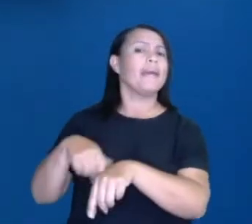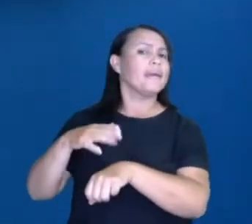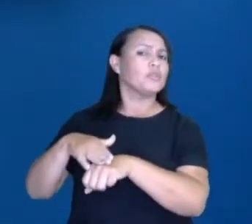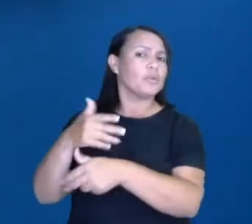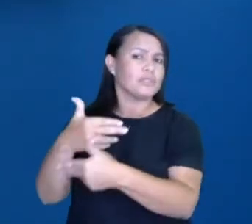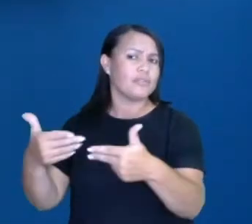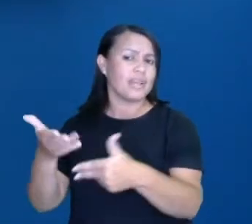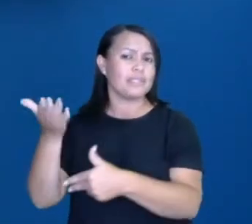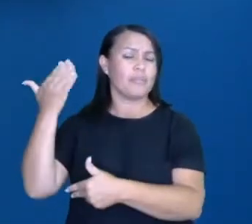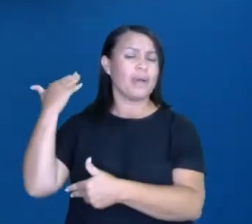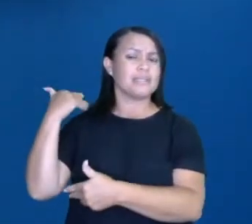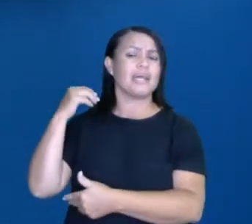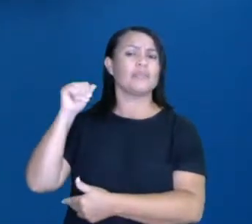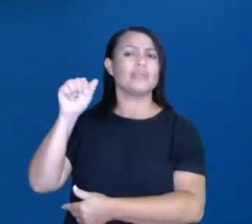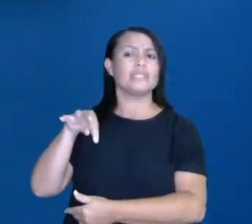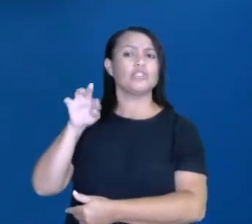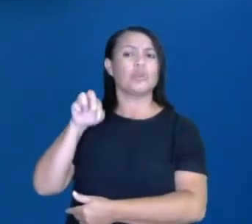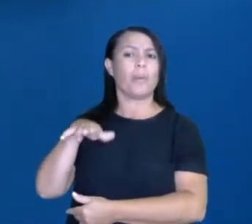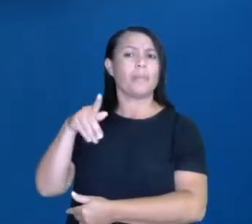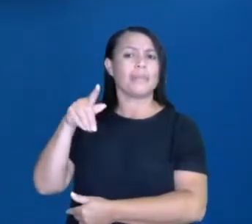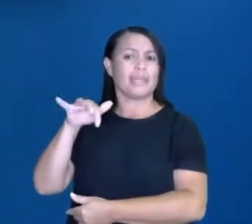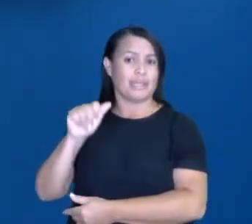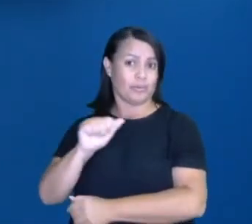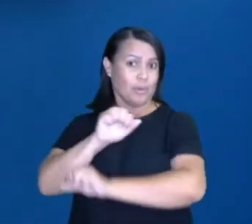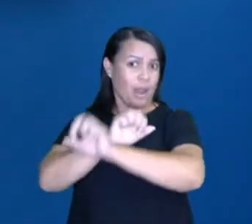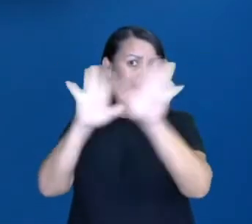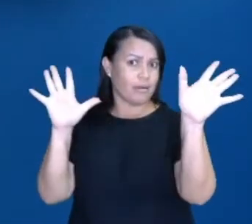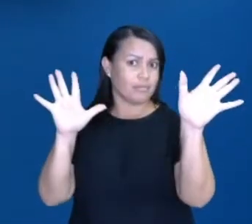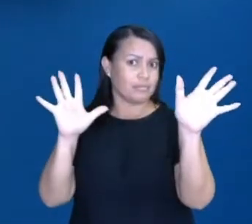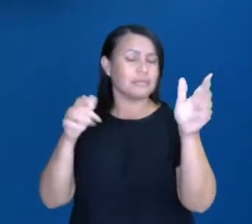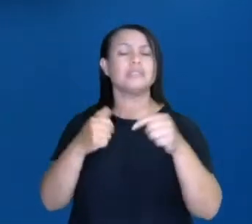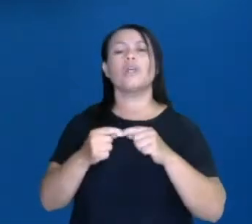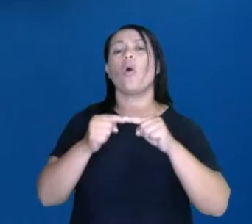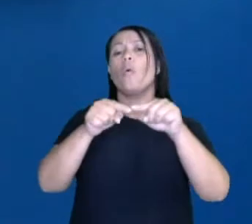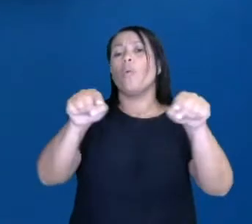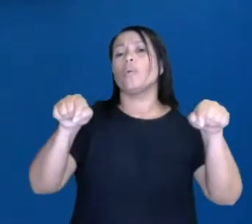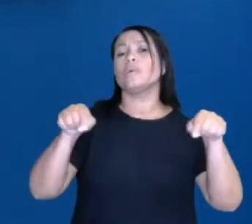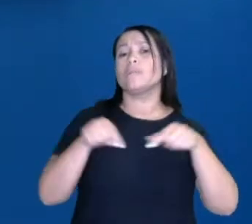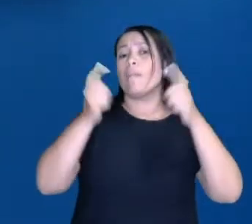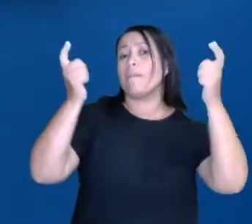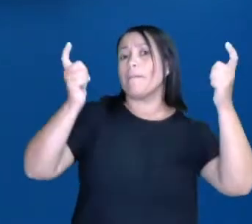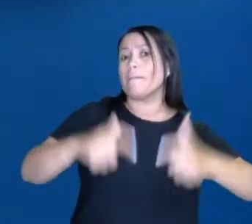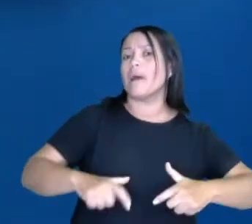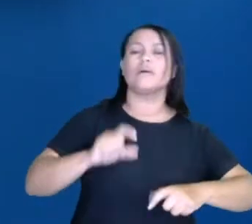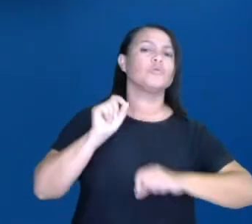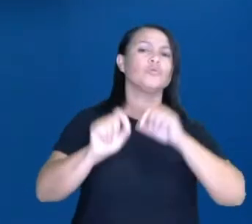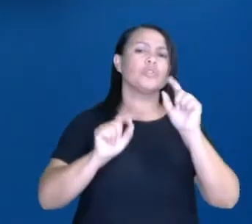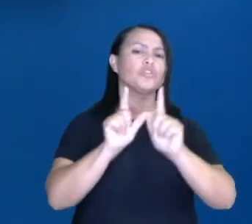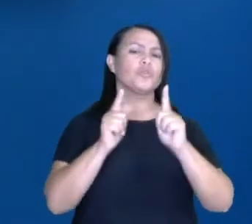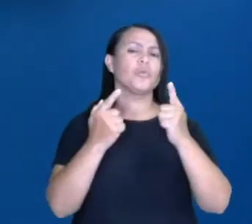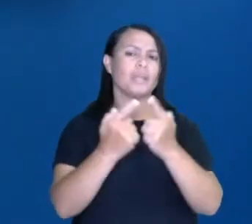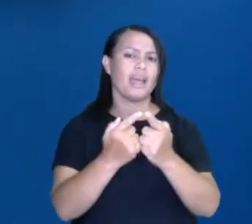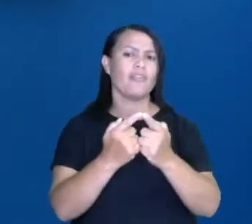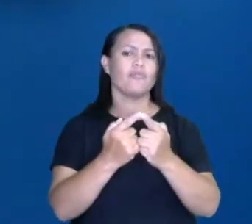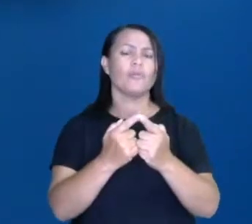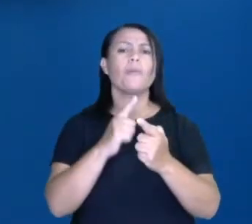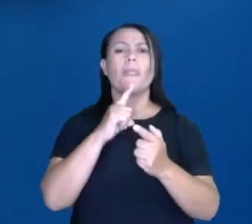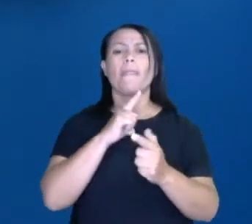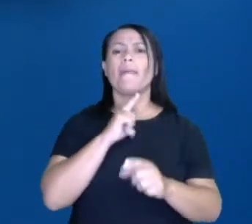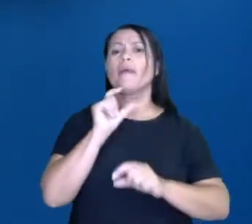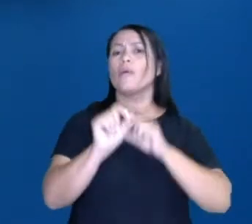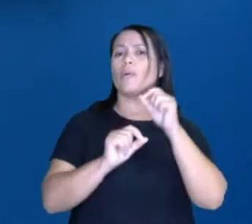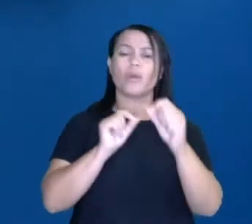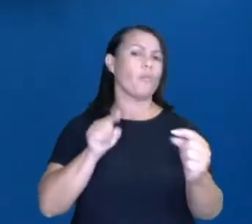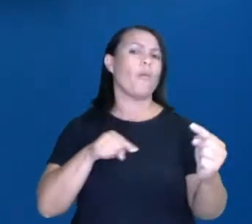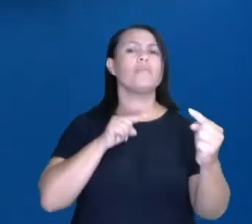ações antrópicas. Ficou claro? O espaço geográfico é constituído pela